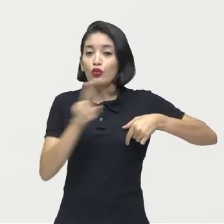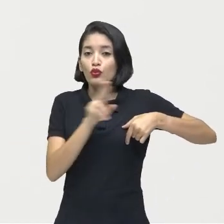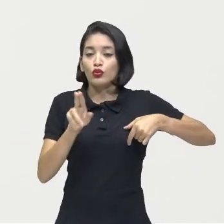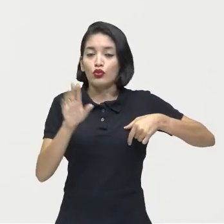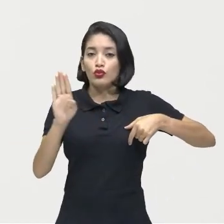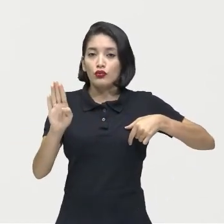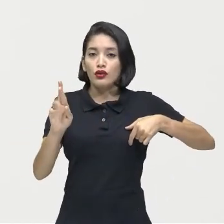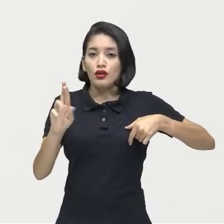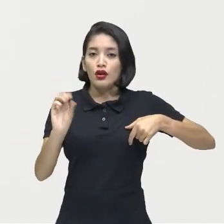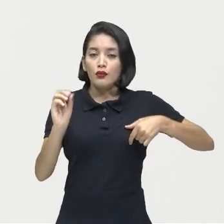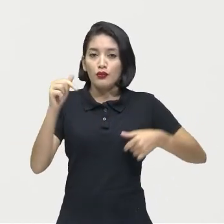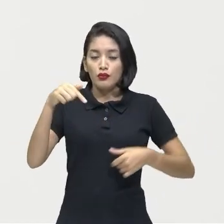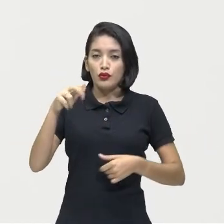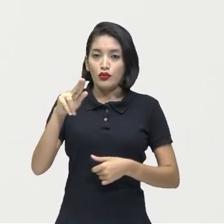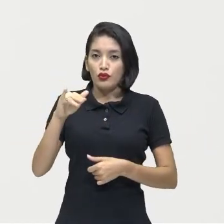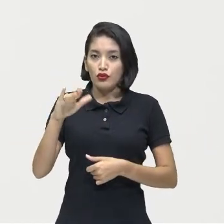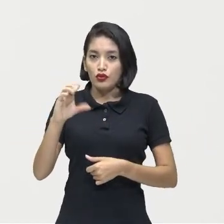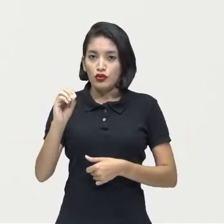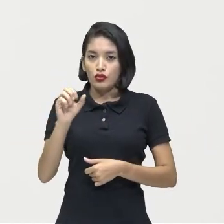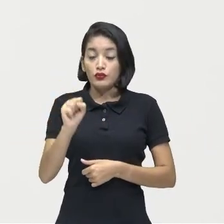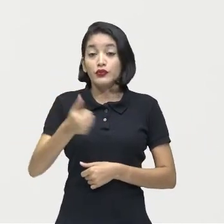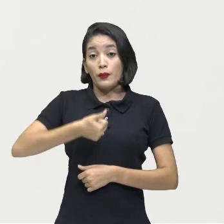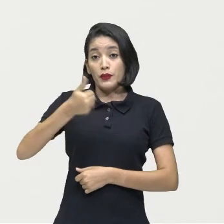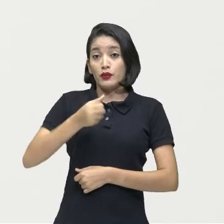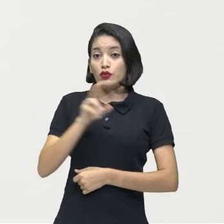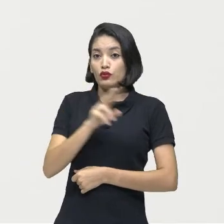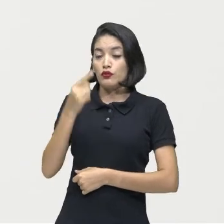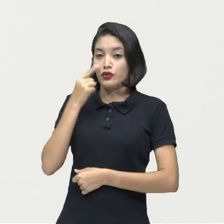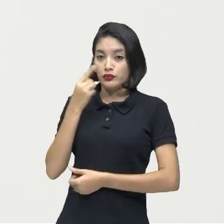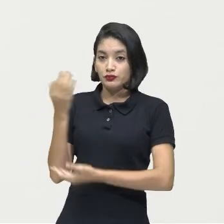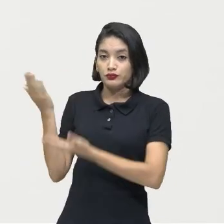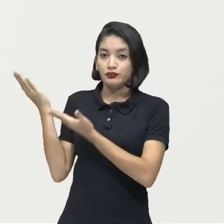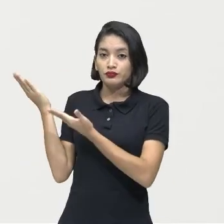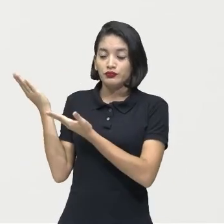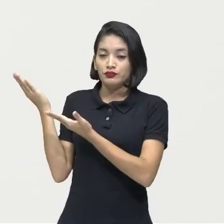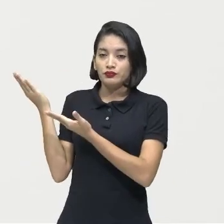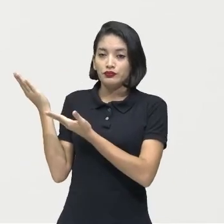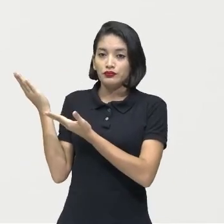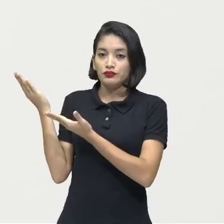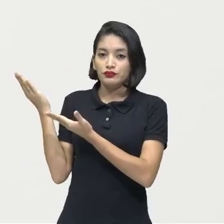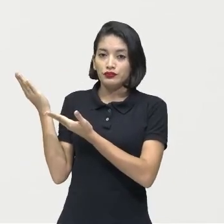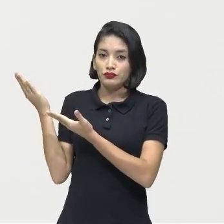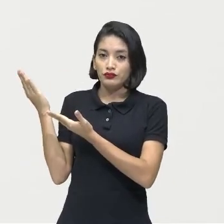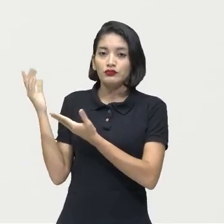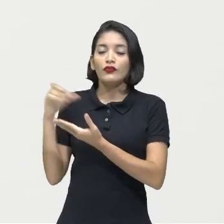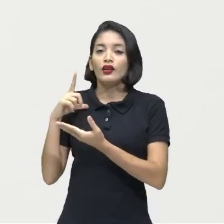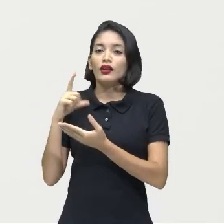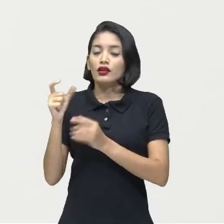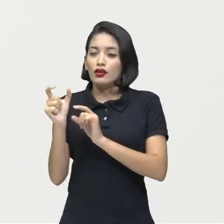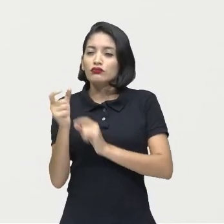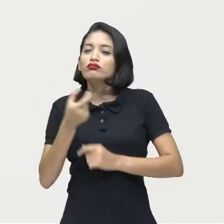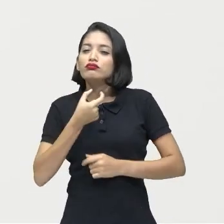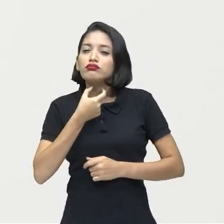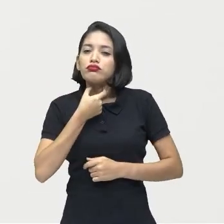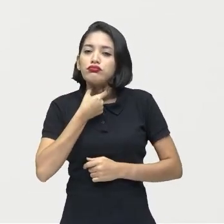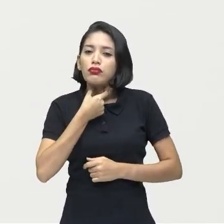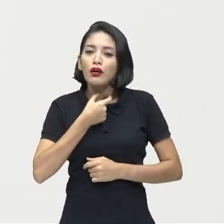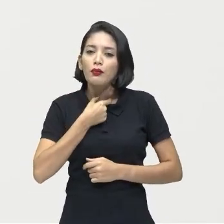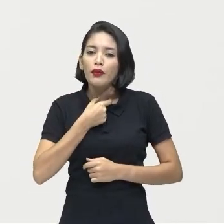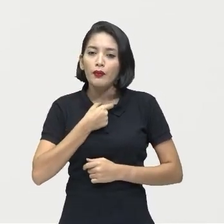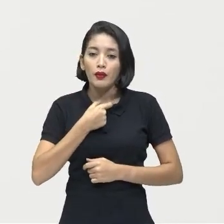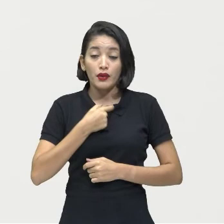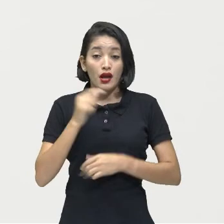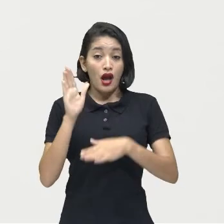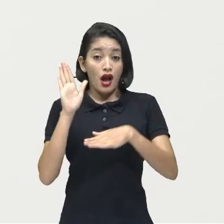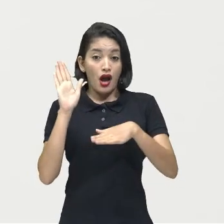Então, o primeiro é a traqueia, com esses anéis cartilaginosos, né, que